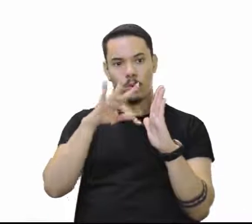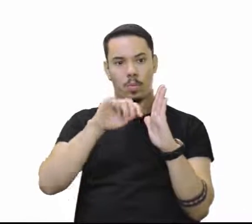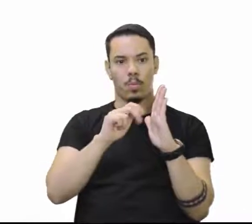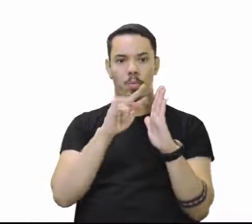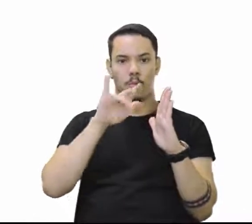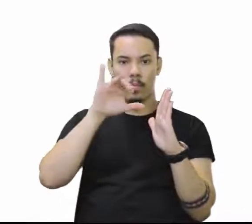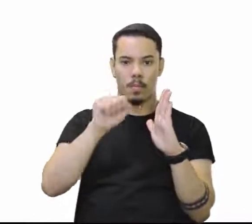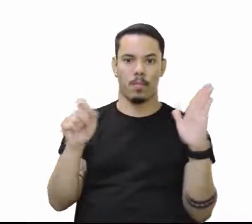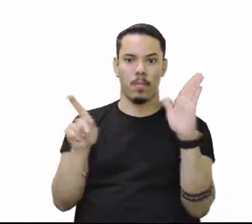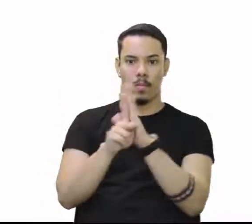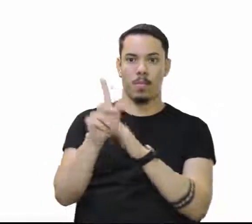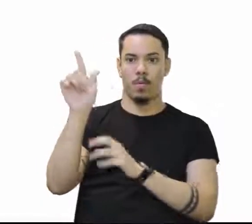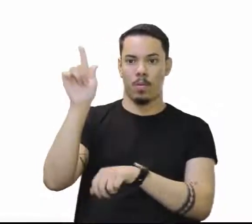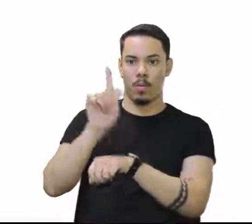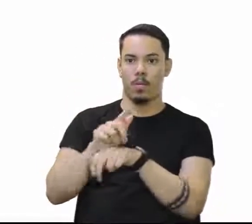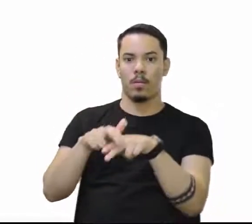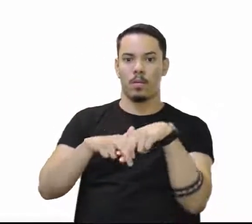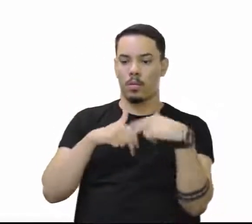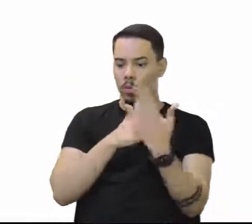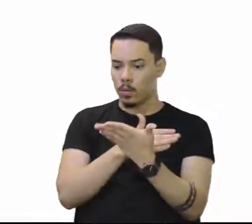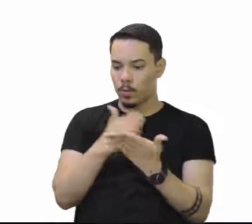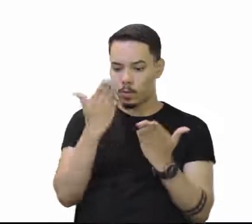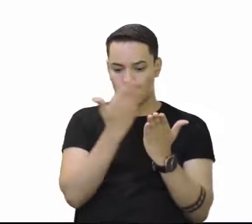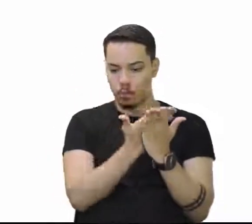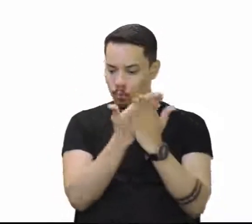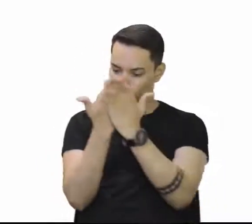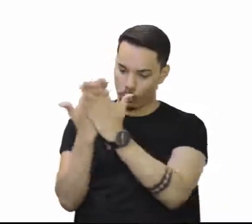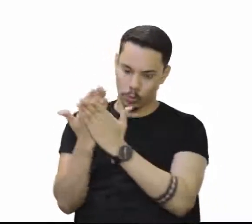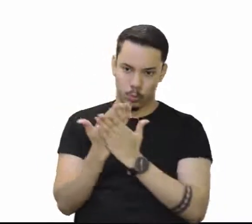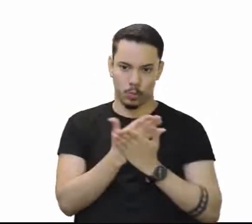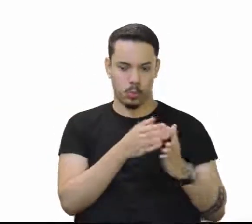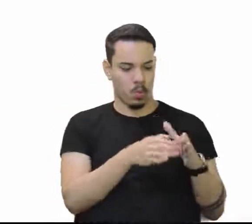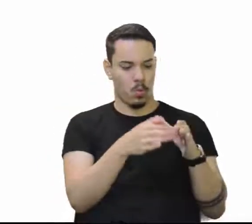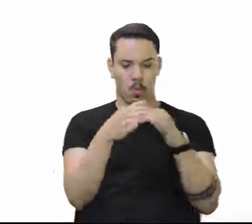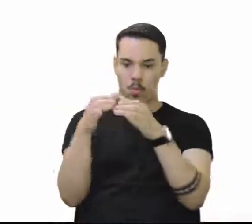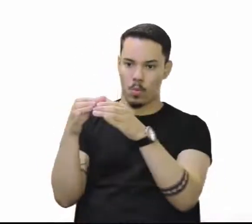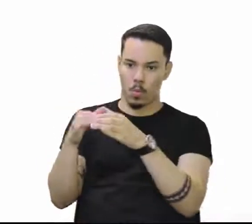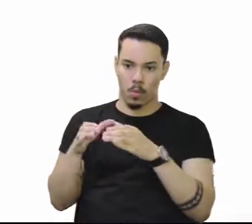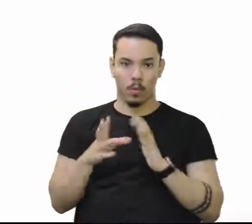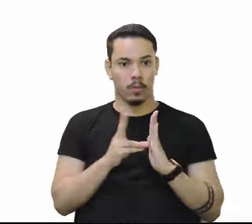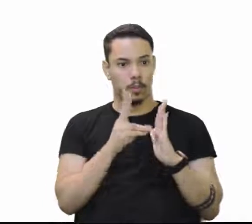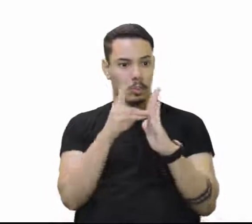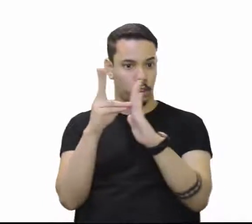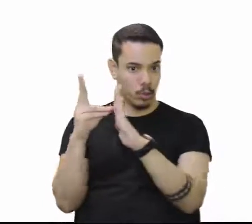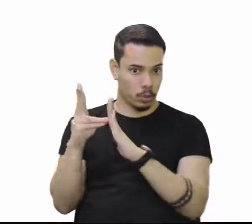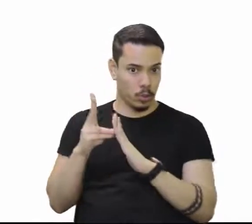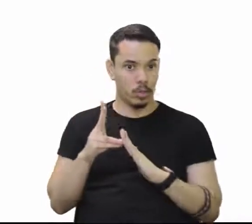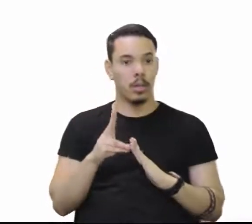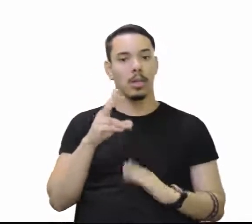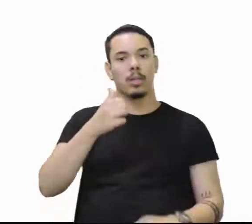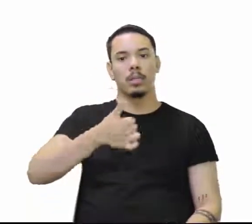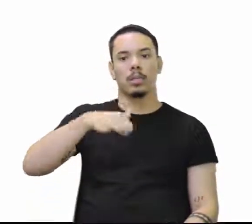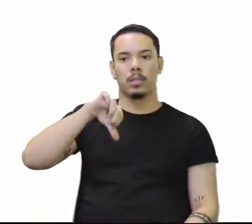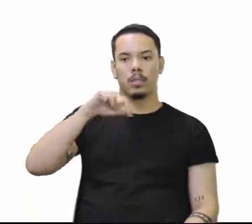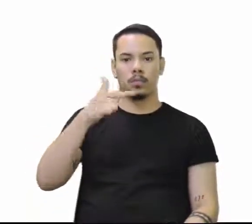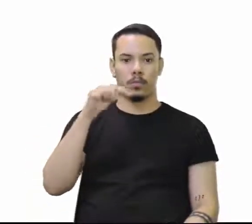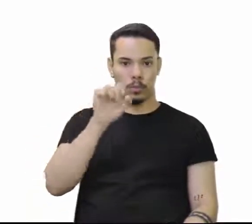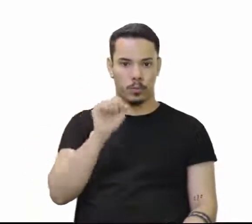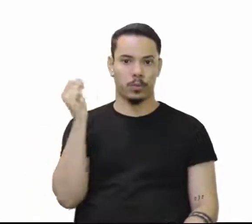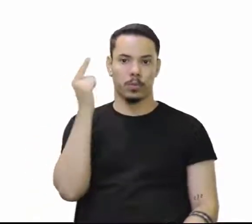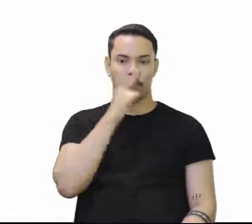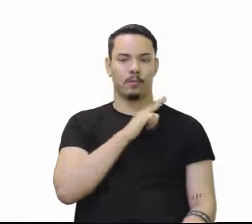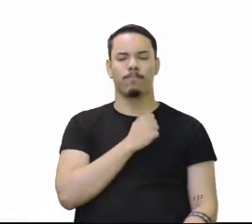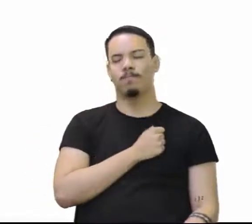do Guaporé. Então ele pega esse estudo dos índios Macurapes e Tuparis do Guaporé e em 1928, vencido